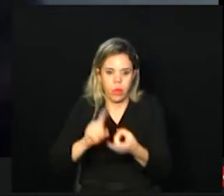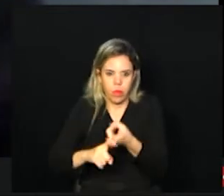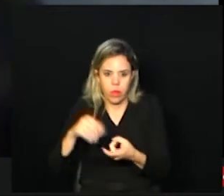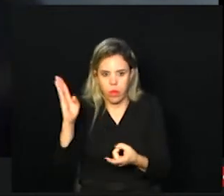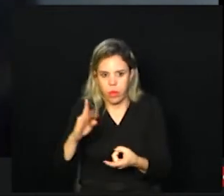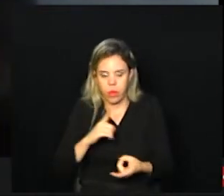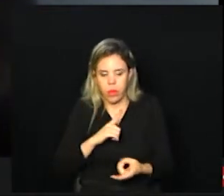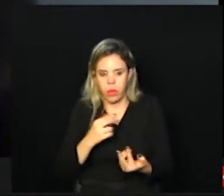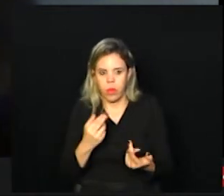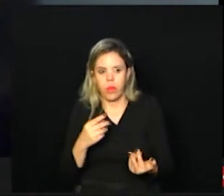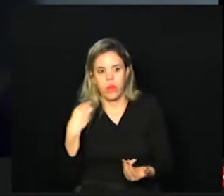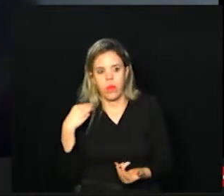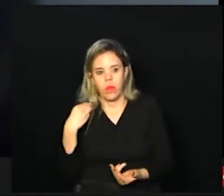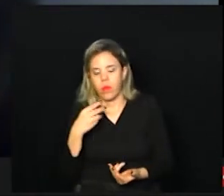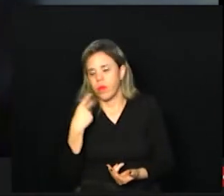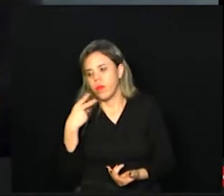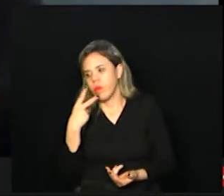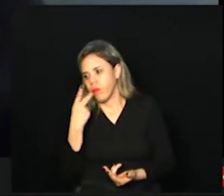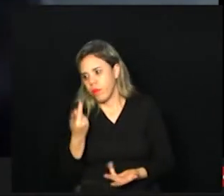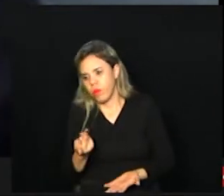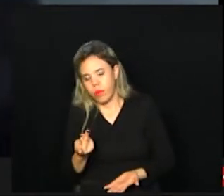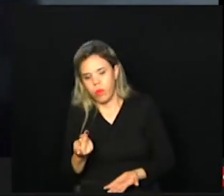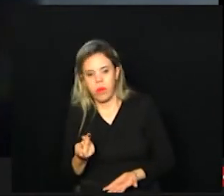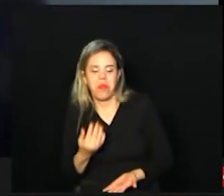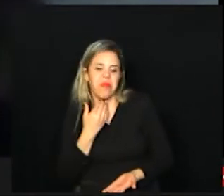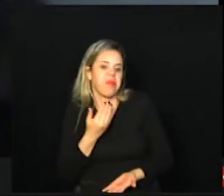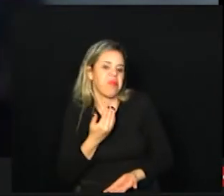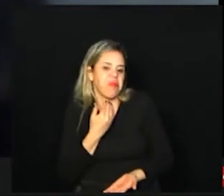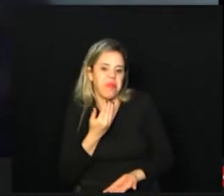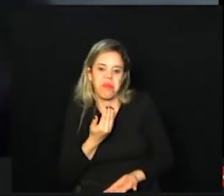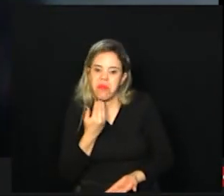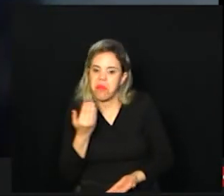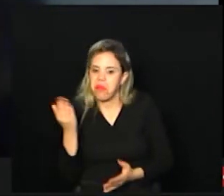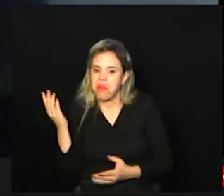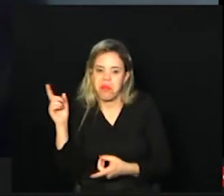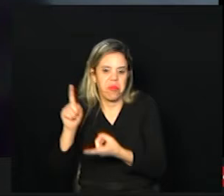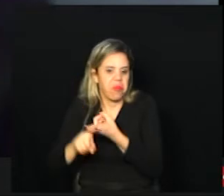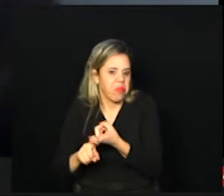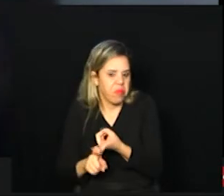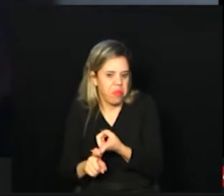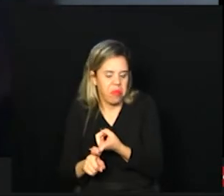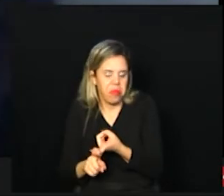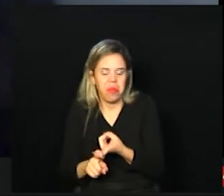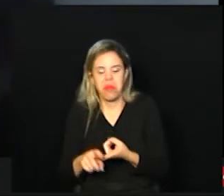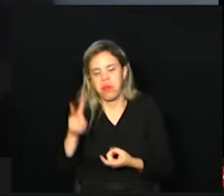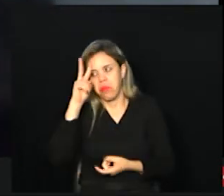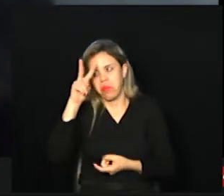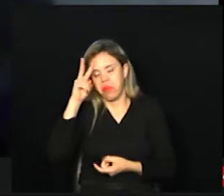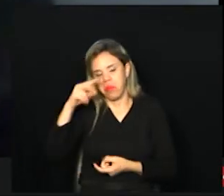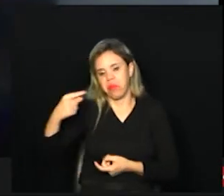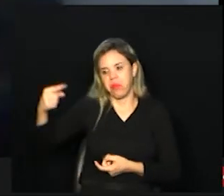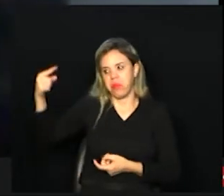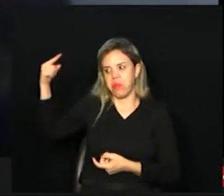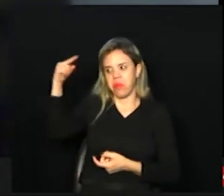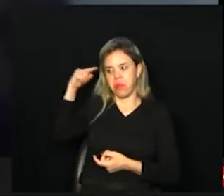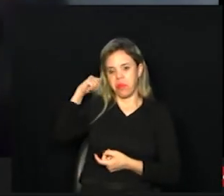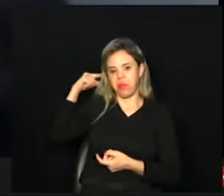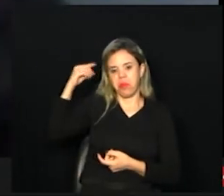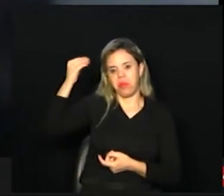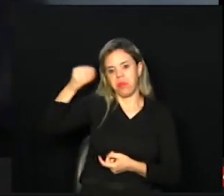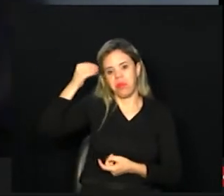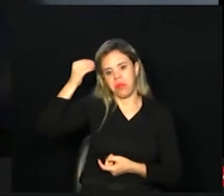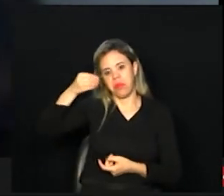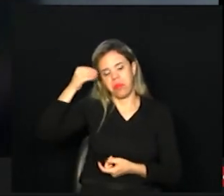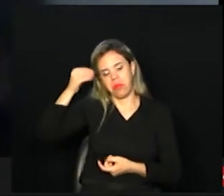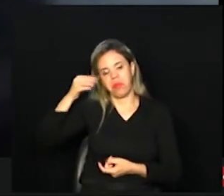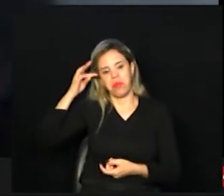Mariana bem colocou, de nada pune, na verdade. Se a gente for resgatar aí alguns conhecimentos teóricos, né,